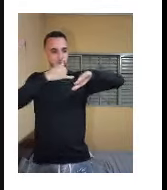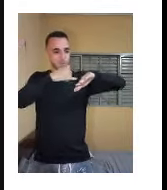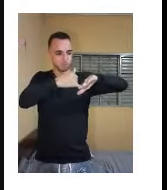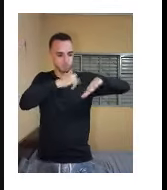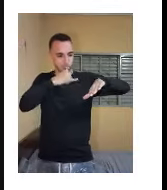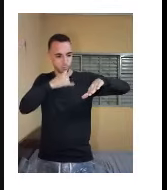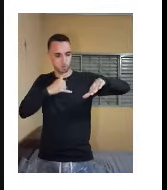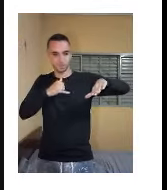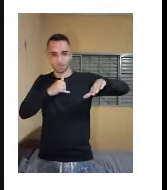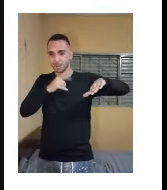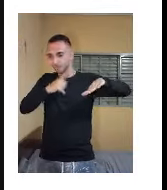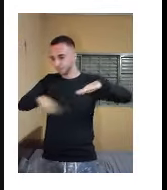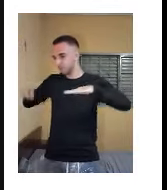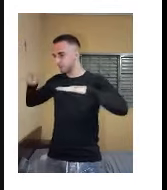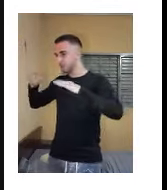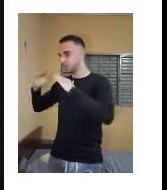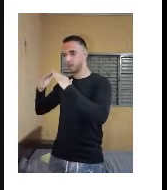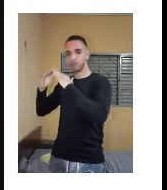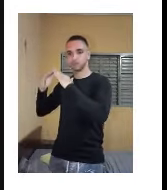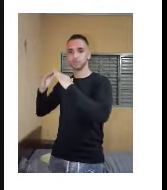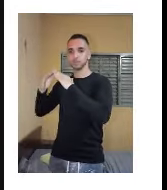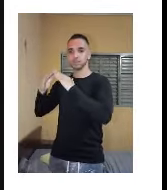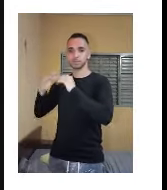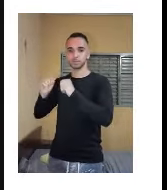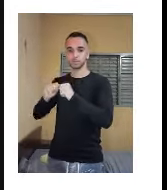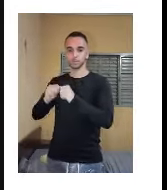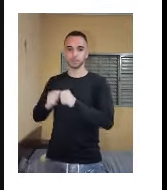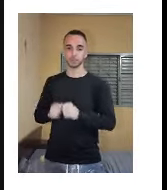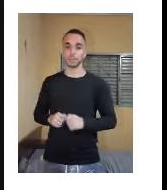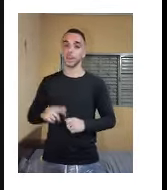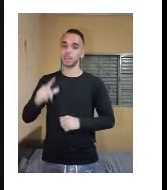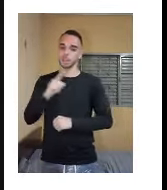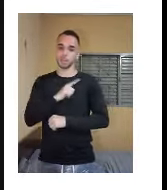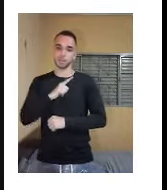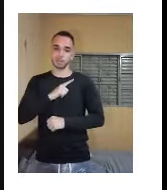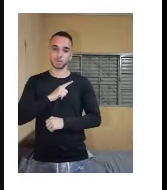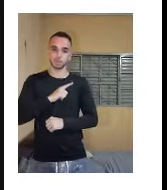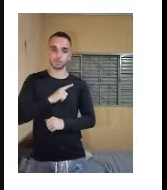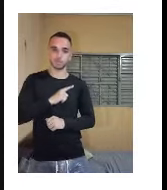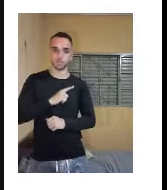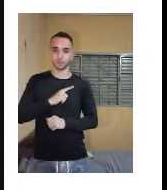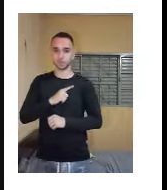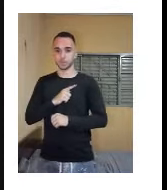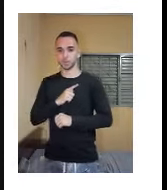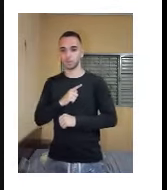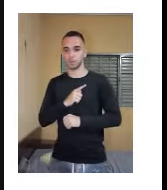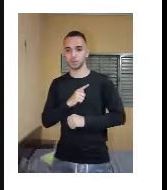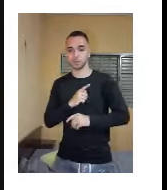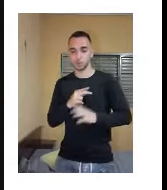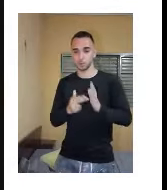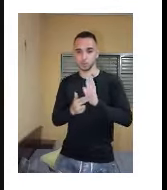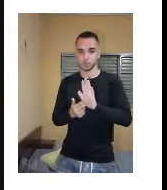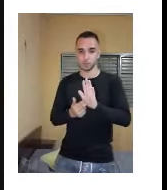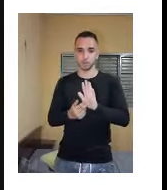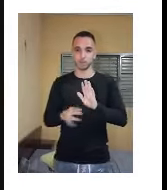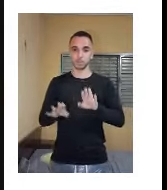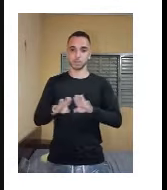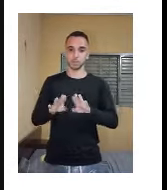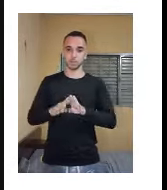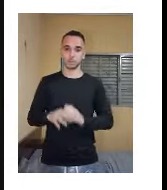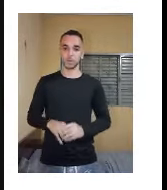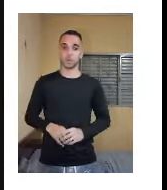lidar com esse problema do qual a gente está vivenciando. E aí, só, por exemplo, o Chile,